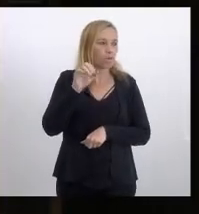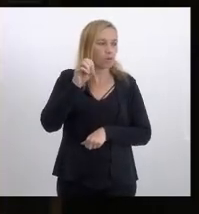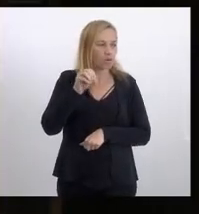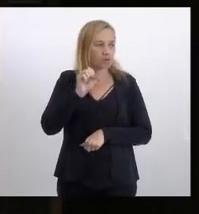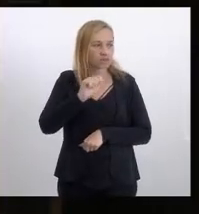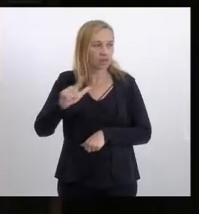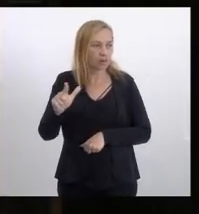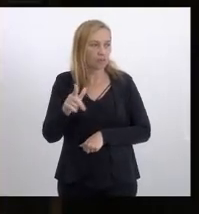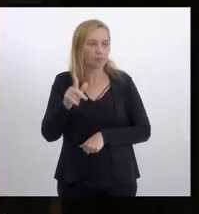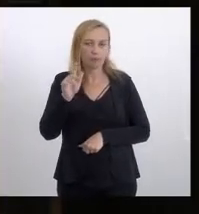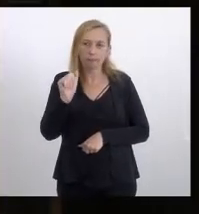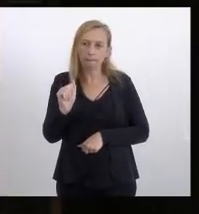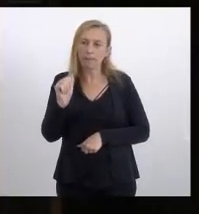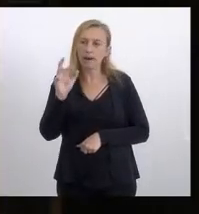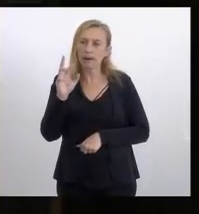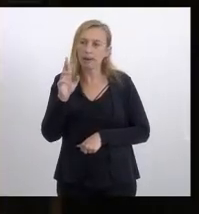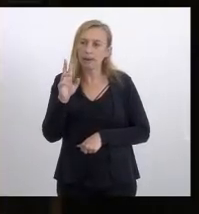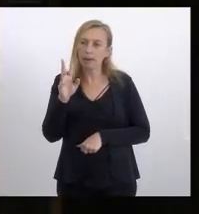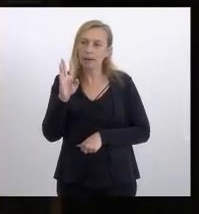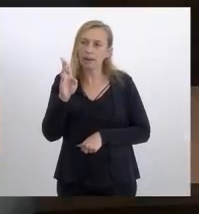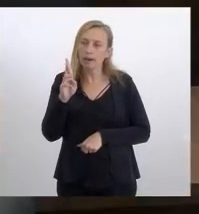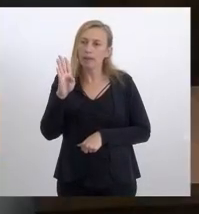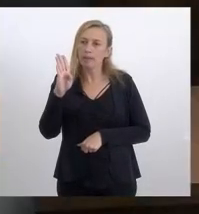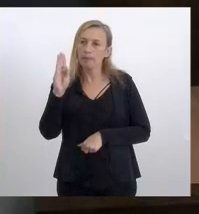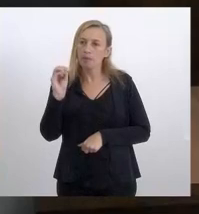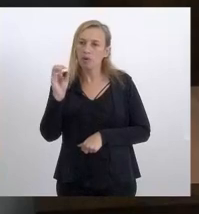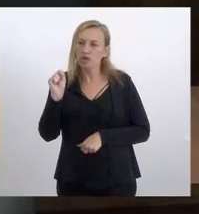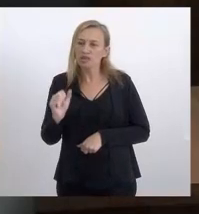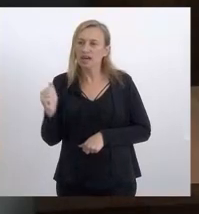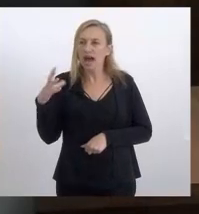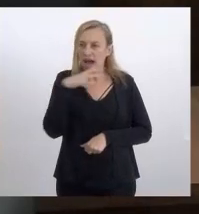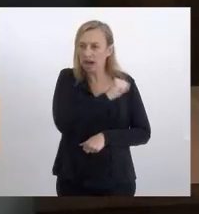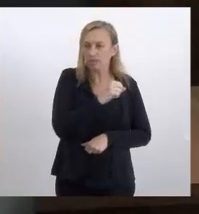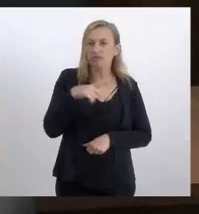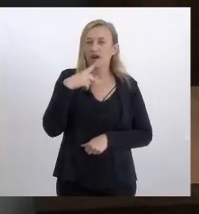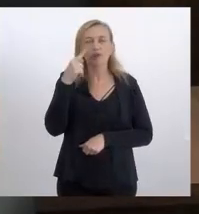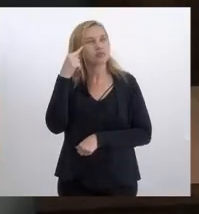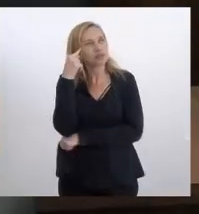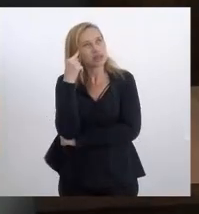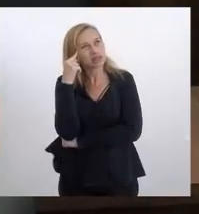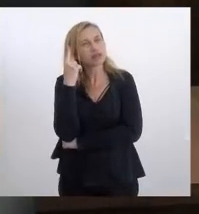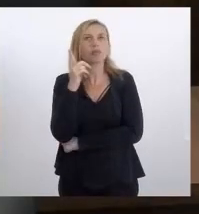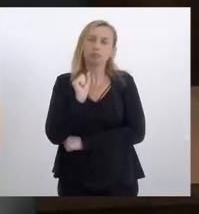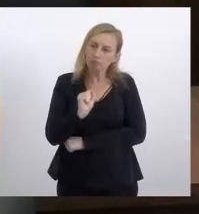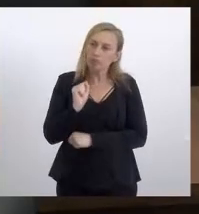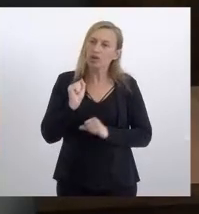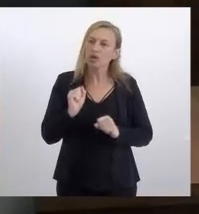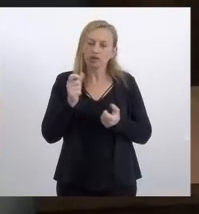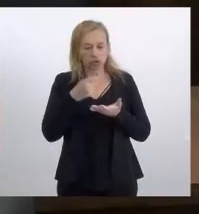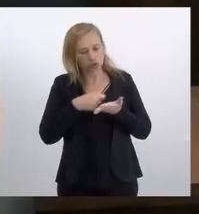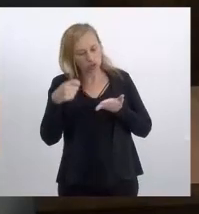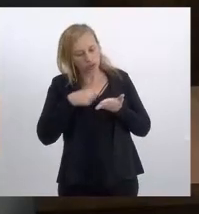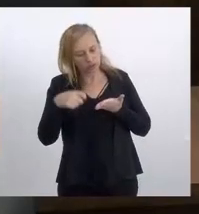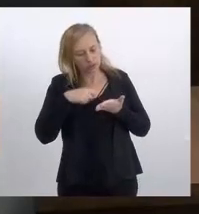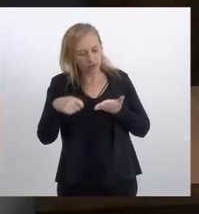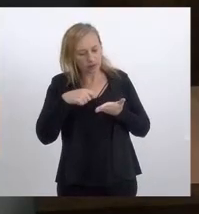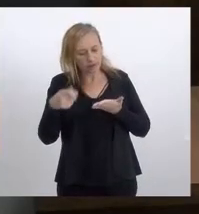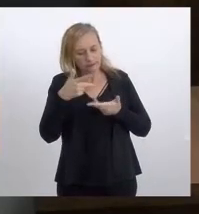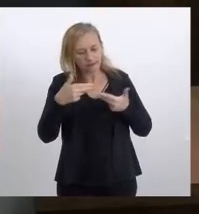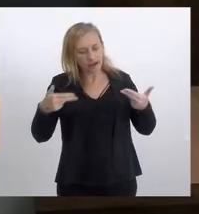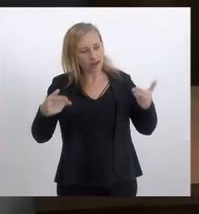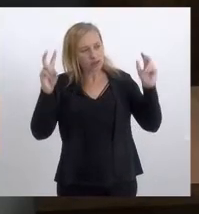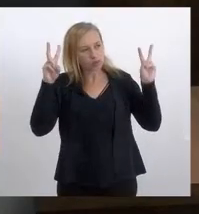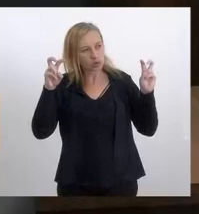né e imediatamente nós falamos pensam nos Poxa Barbosa a gente escreveu a gente pensou tanto